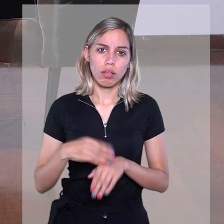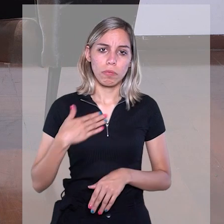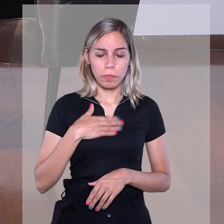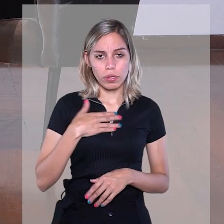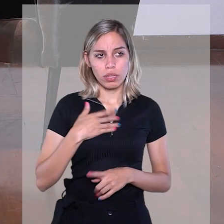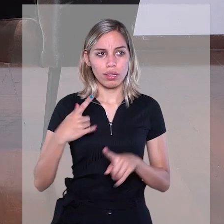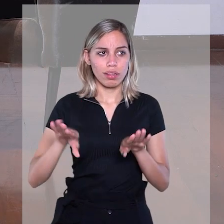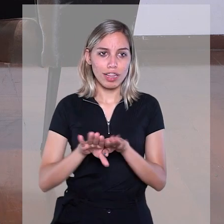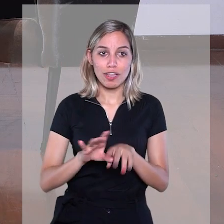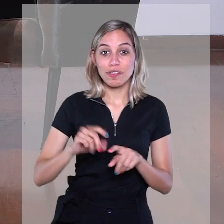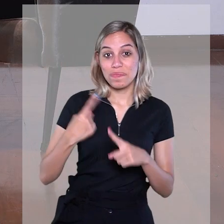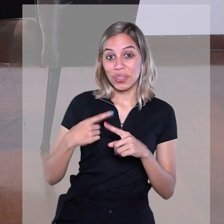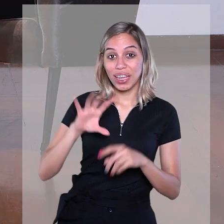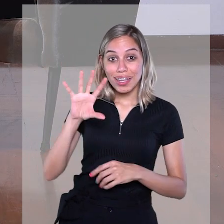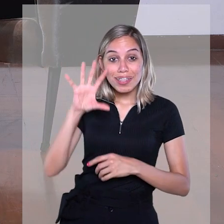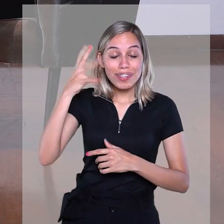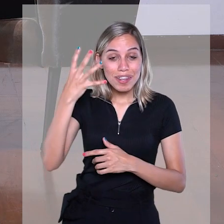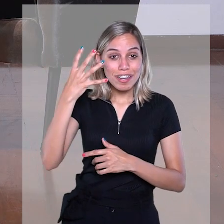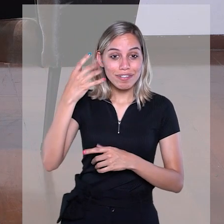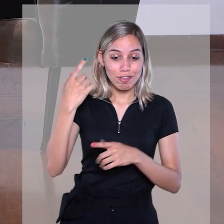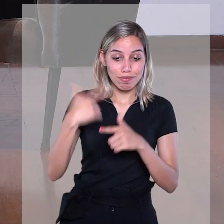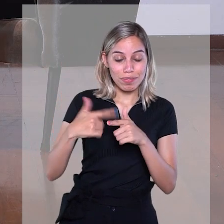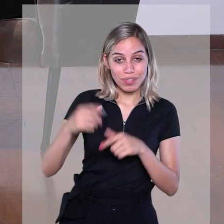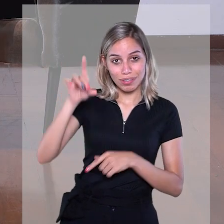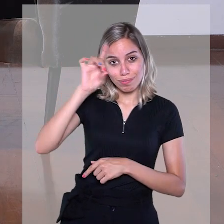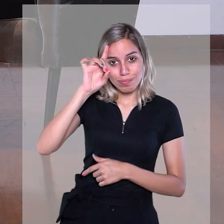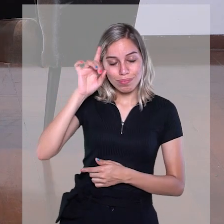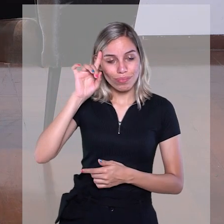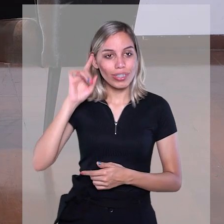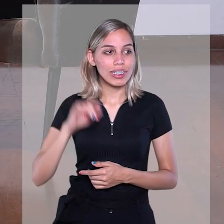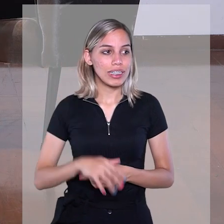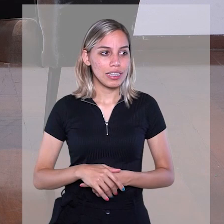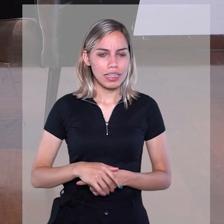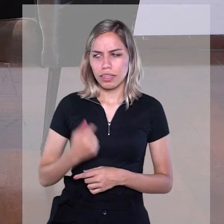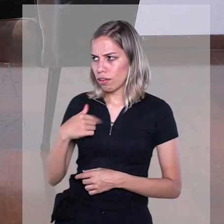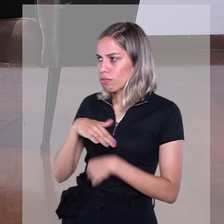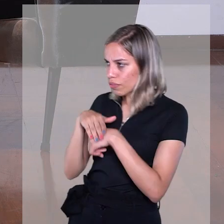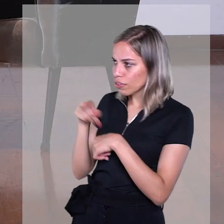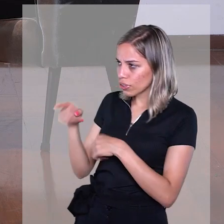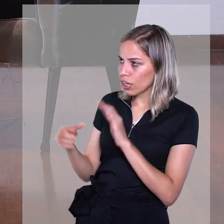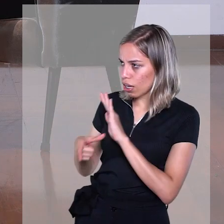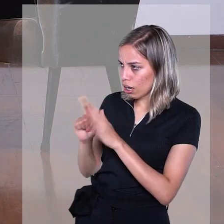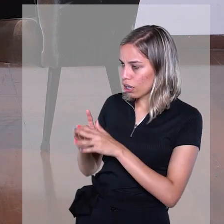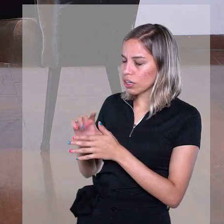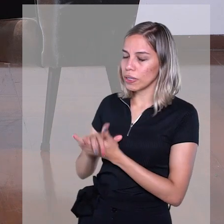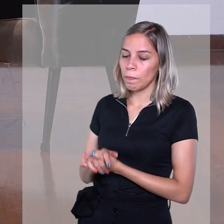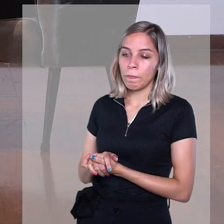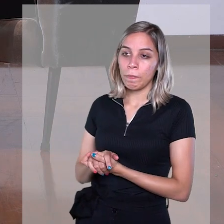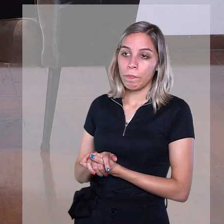do cotidiano. Em algum momento, como foi agora, eu te contei no camarim, em algum momento, tudo aquilo